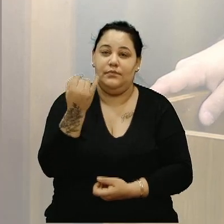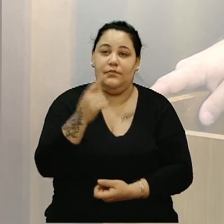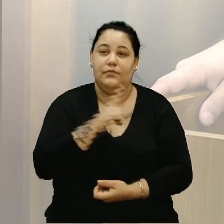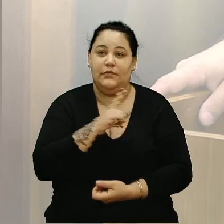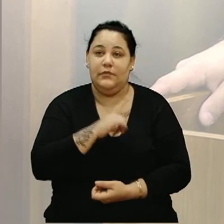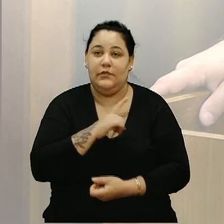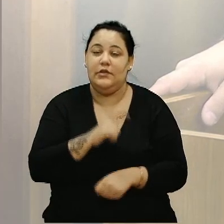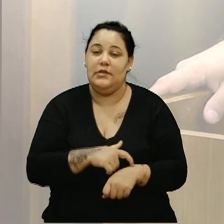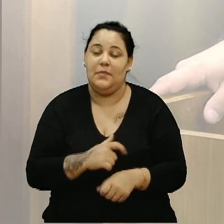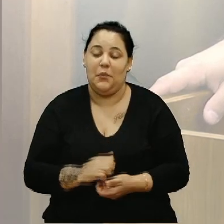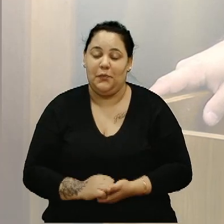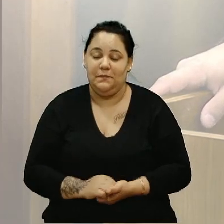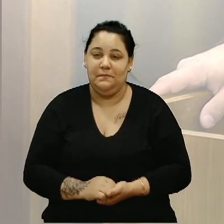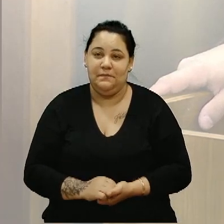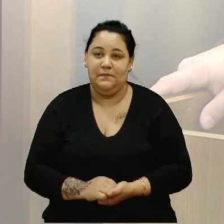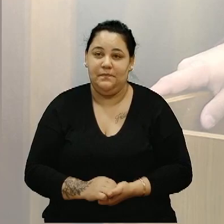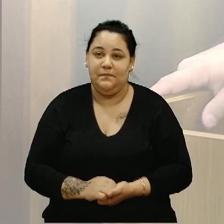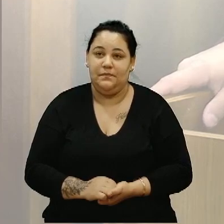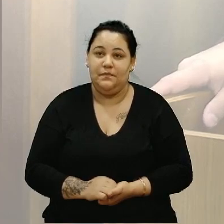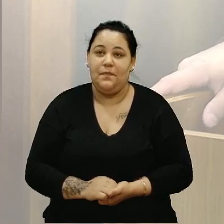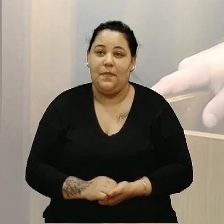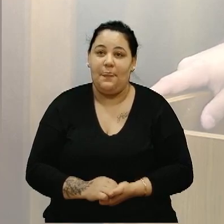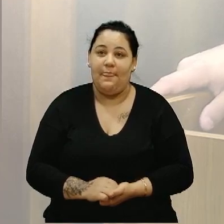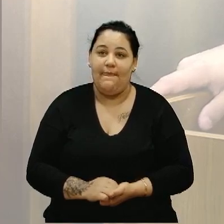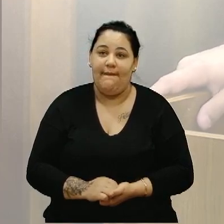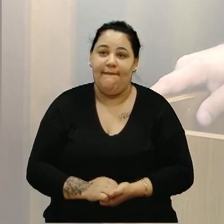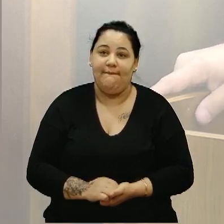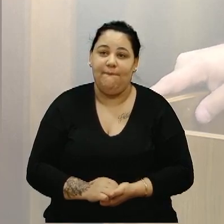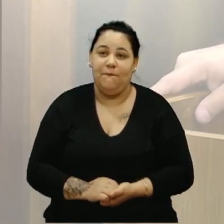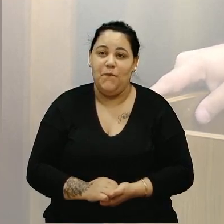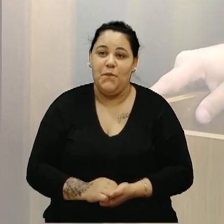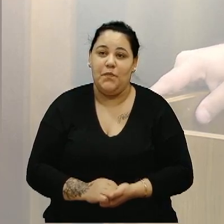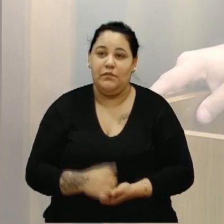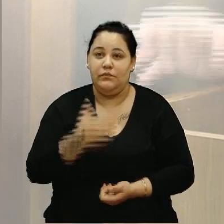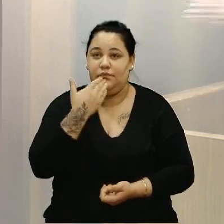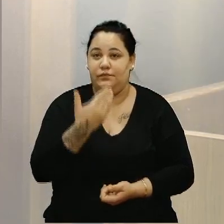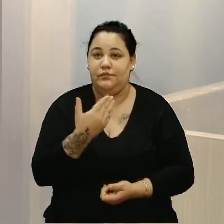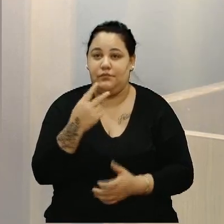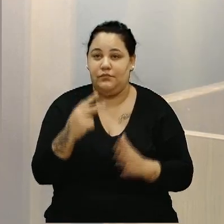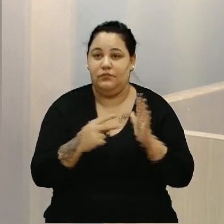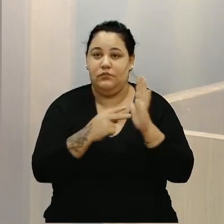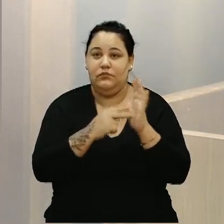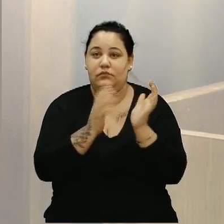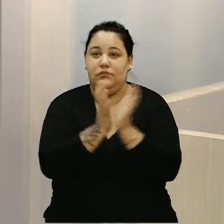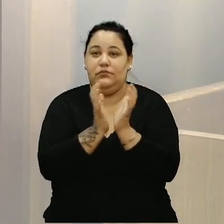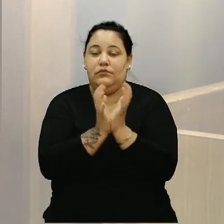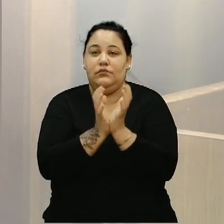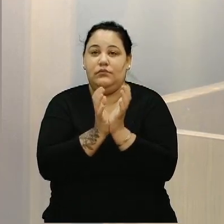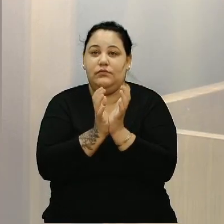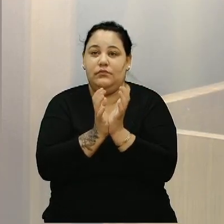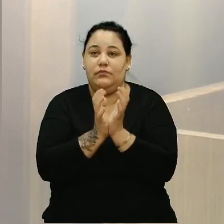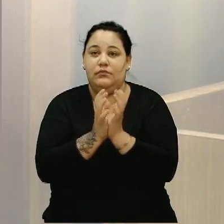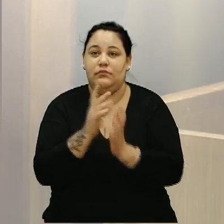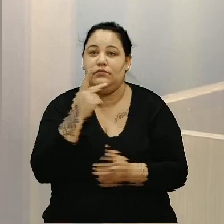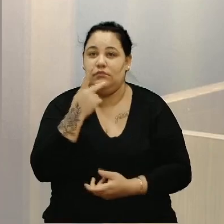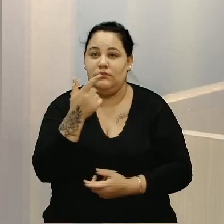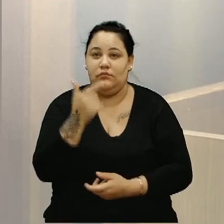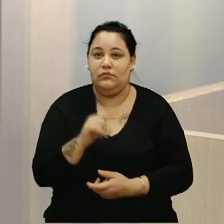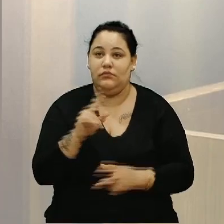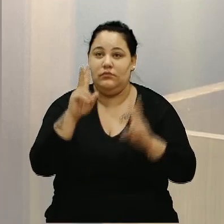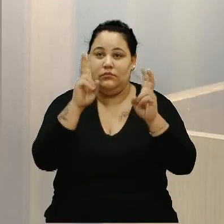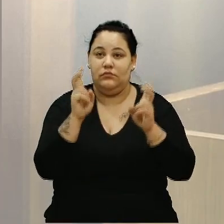tempo. Eu vou pedir a atenção dos colegas para voltar a falar do tema da